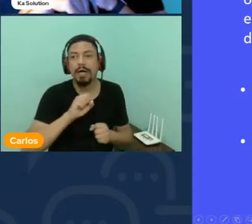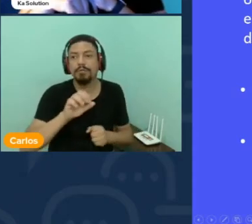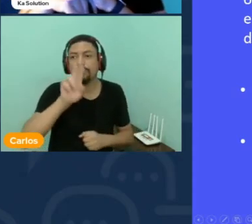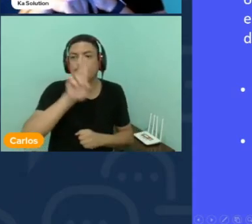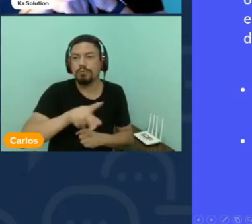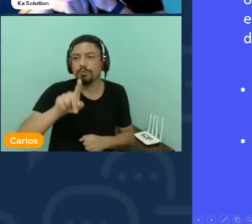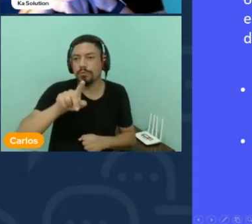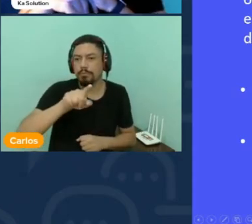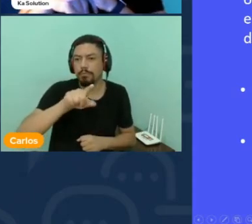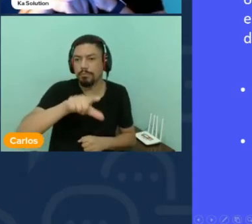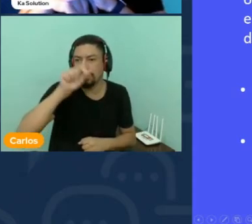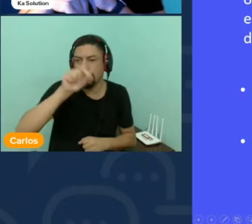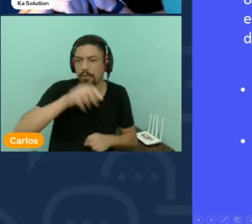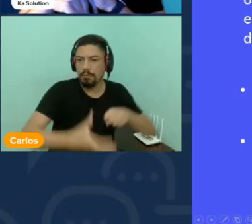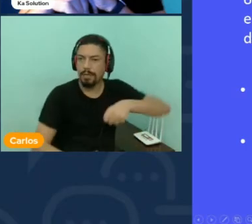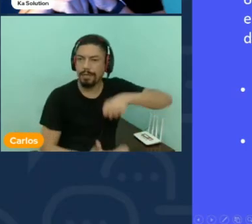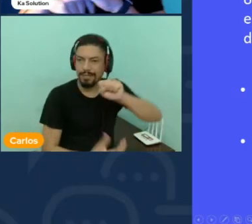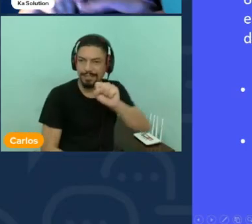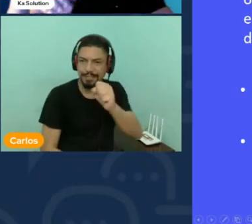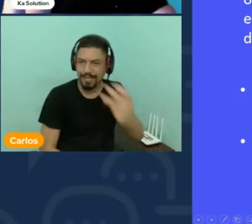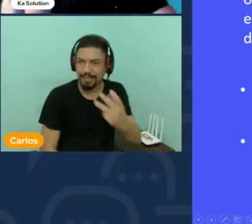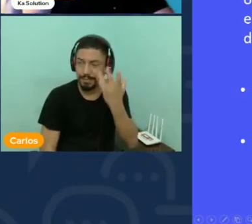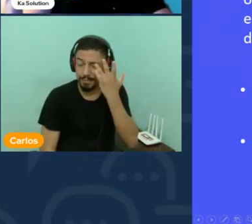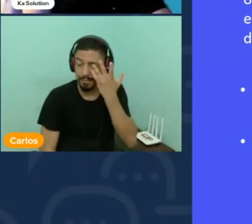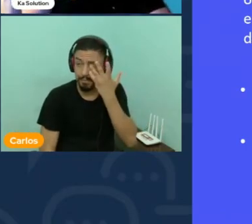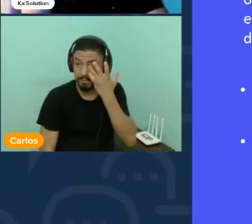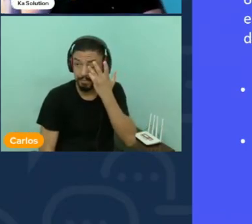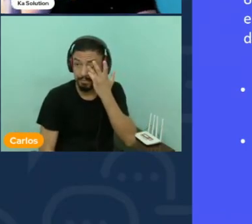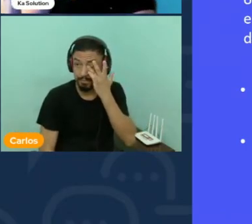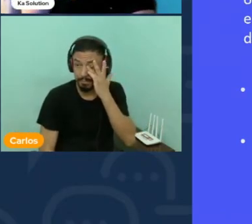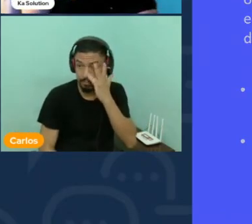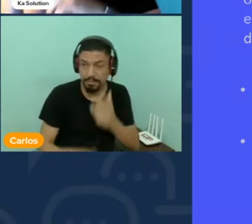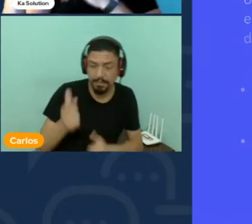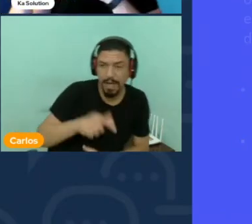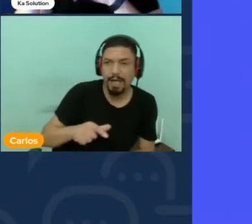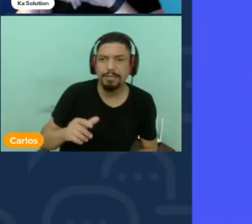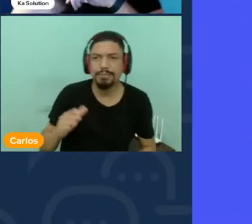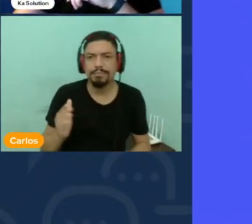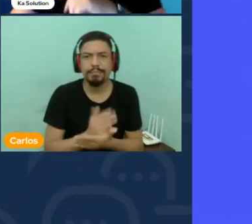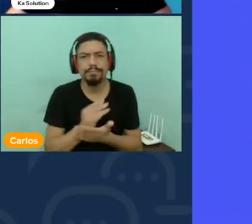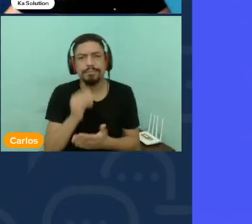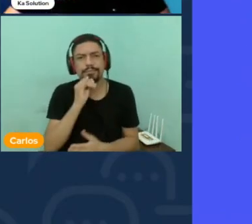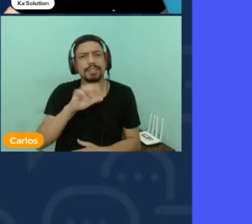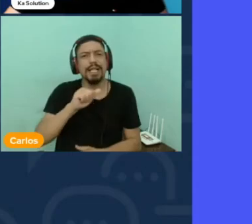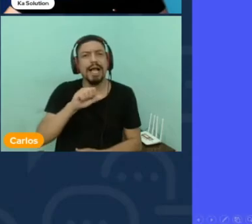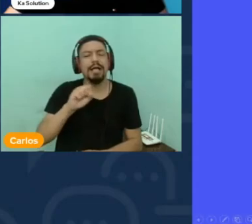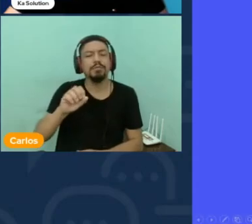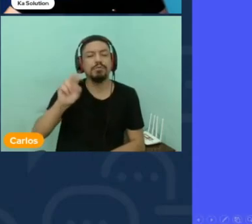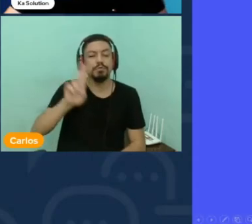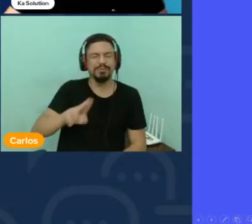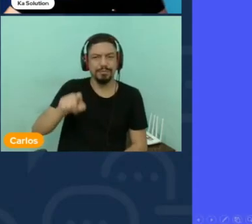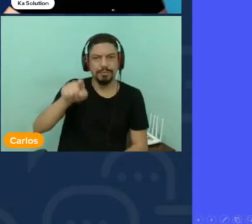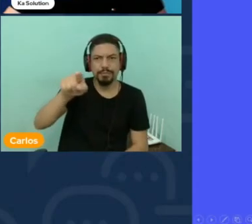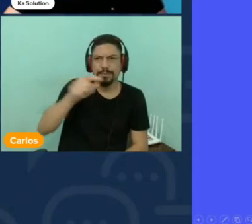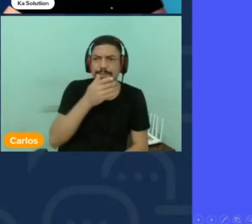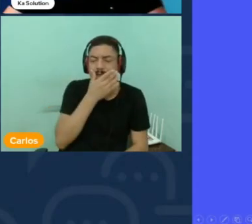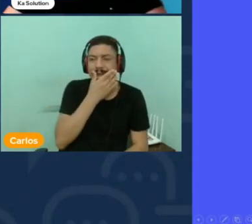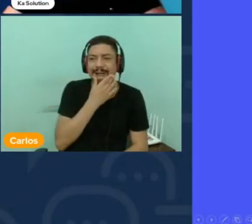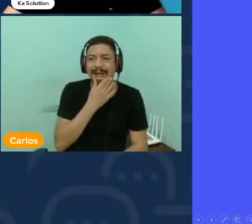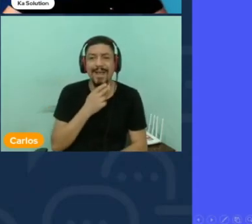Amazon S3. Alguns outros casos de uso que a gente tem, pessoal, como a gente falou,